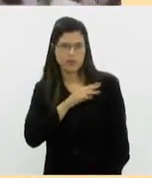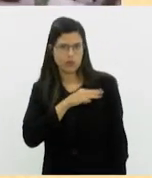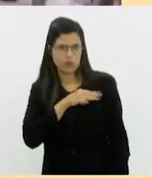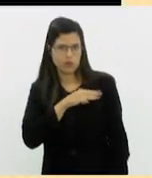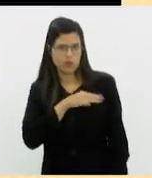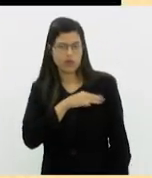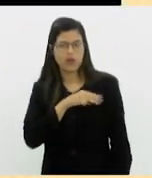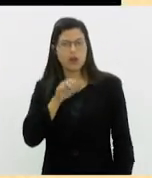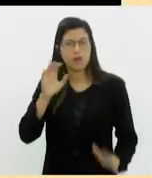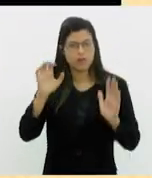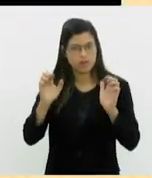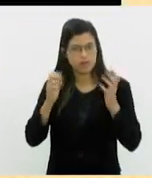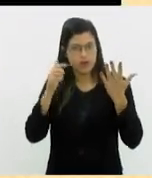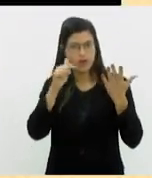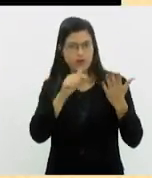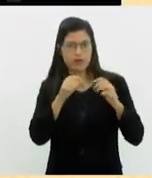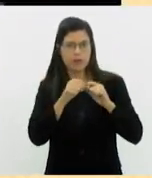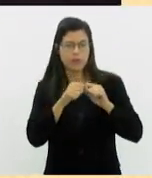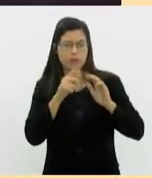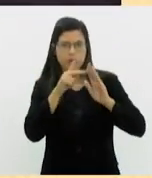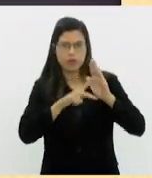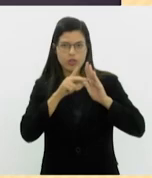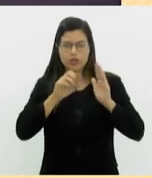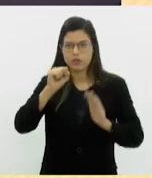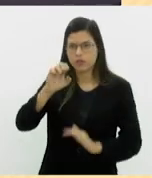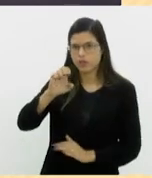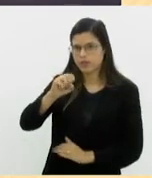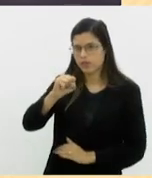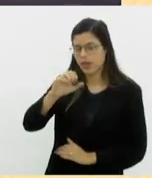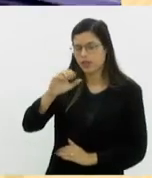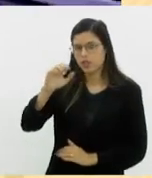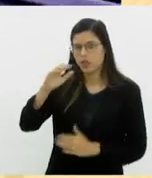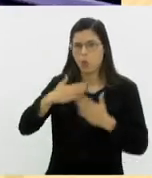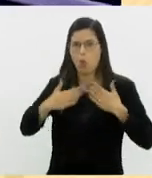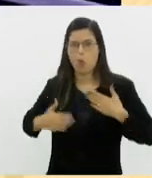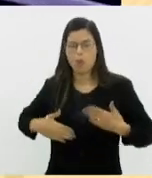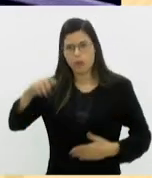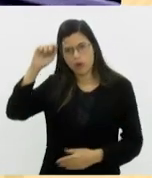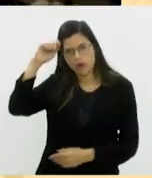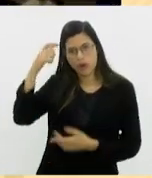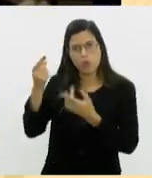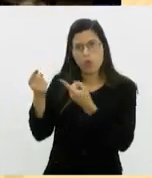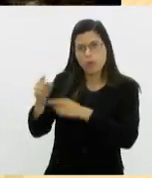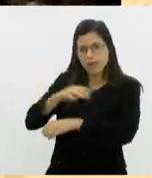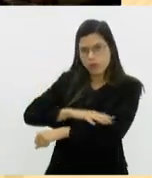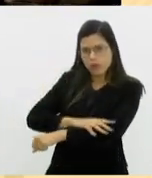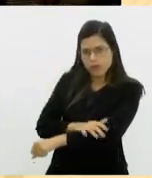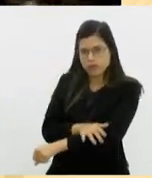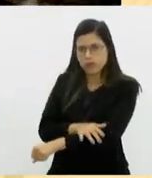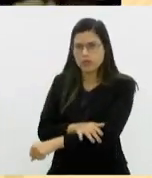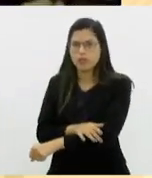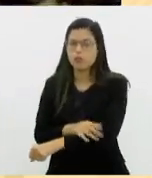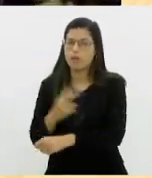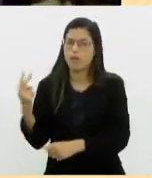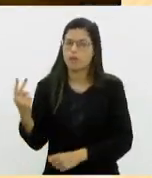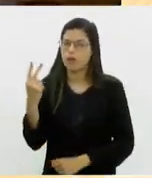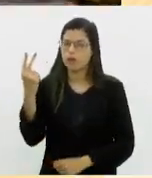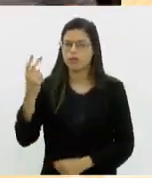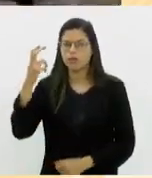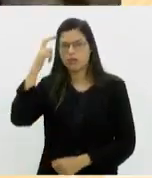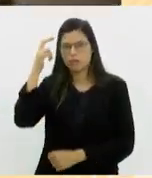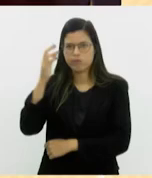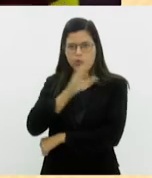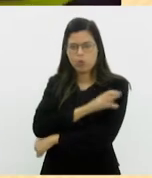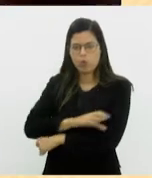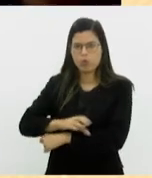parte da programação do projeto SESC Corpo Negro e tem como propósito combater o racismo a partir da valorização da cultura